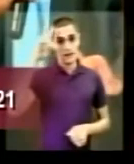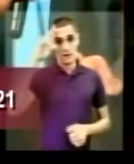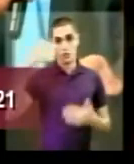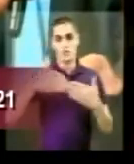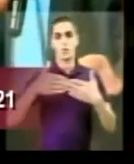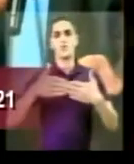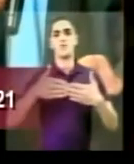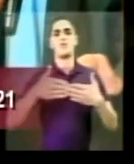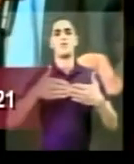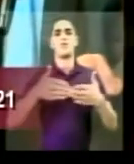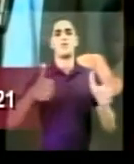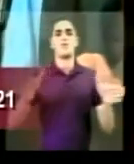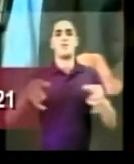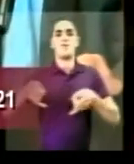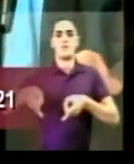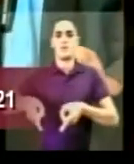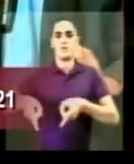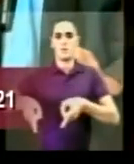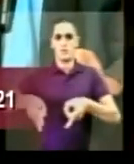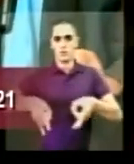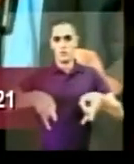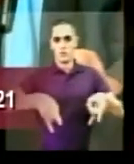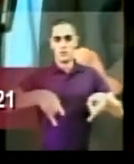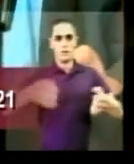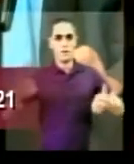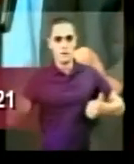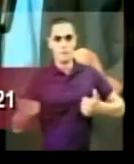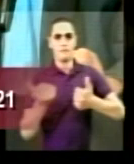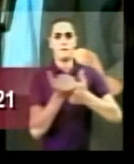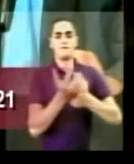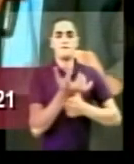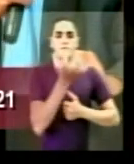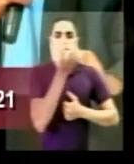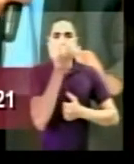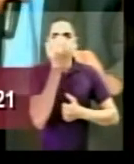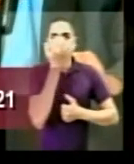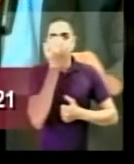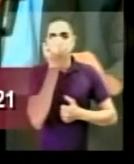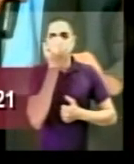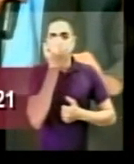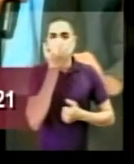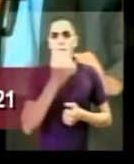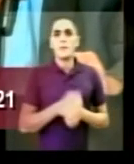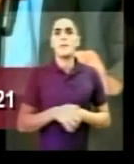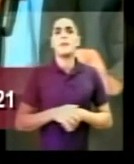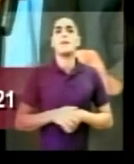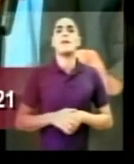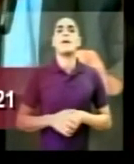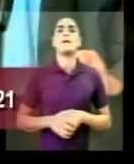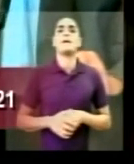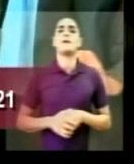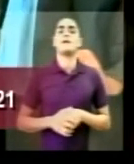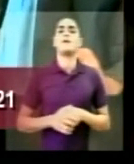abriremos 20 leitos de suporte respiratório na unidade Fraternidade,